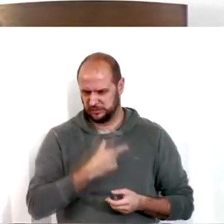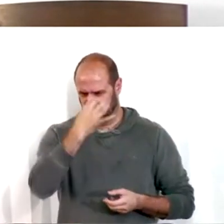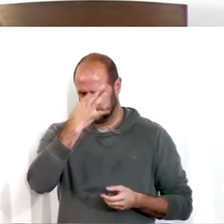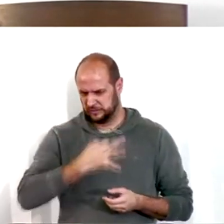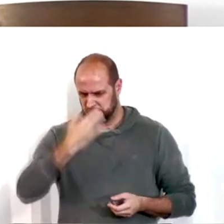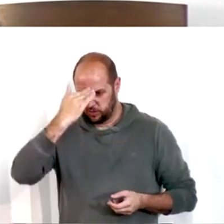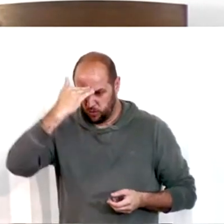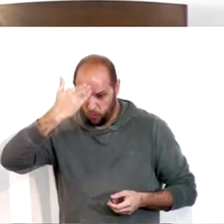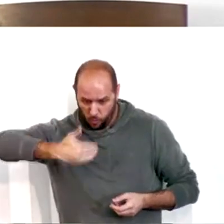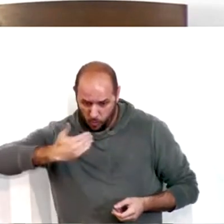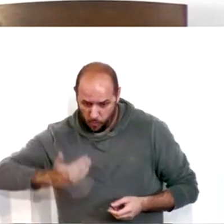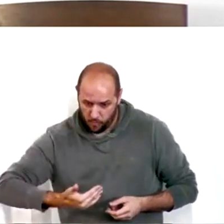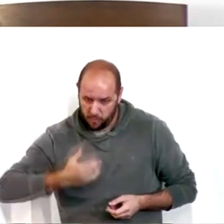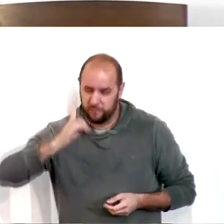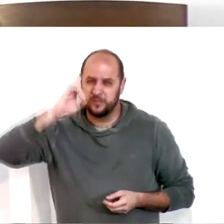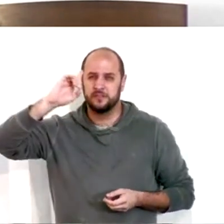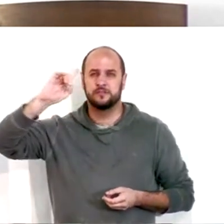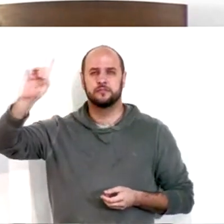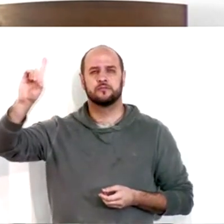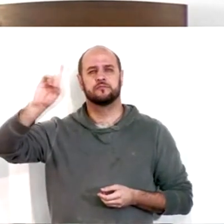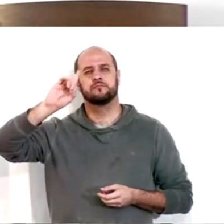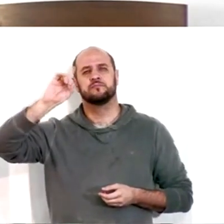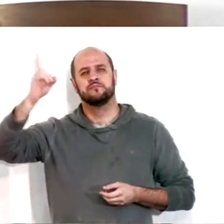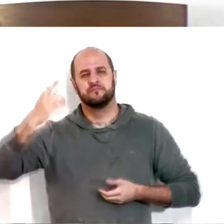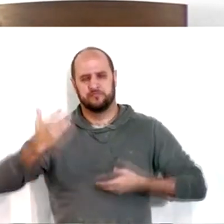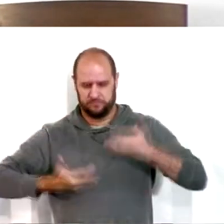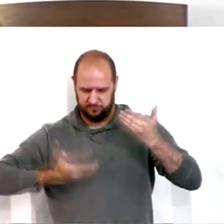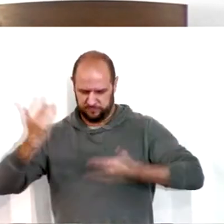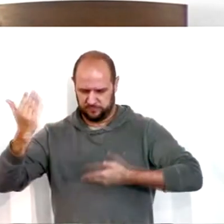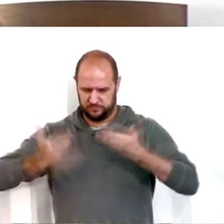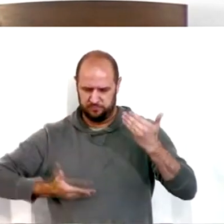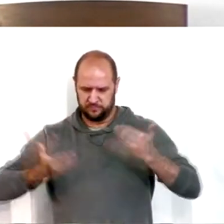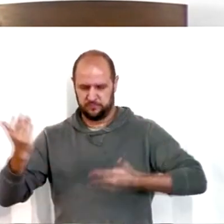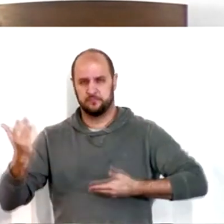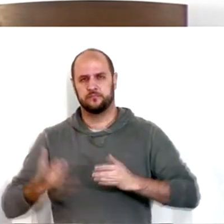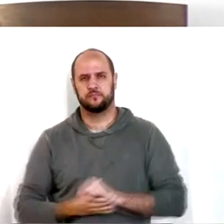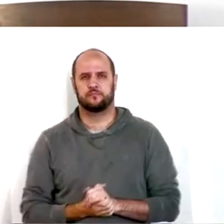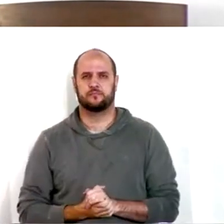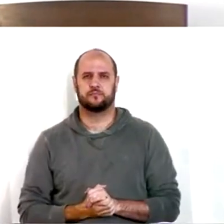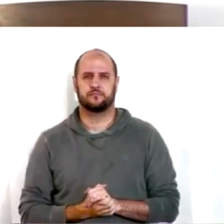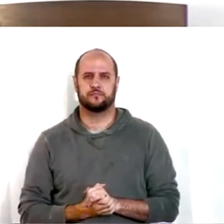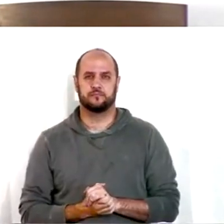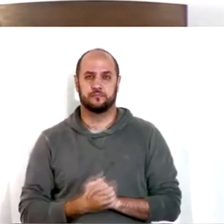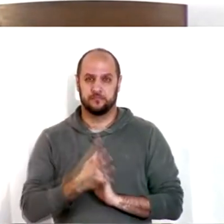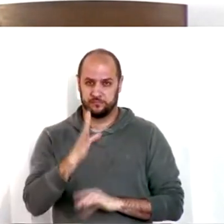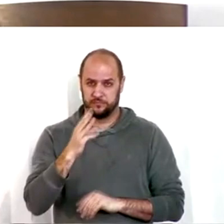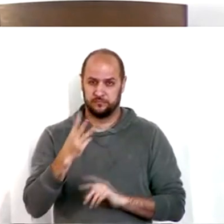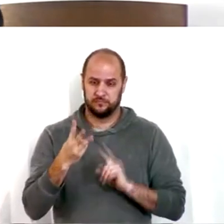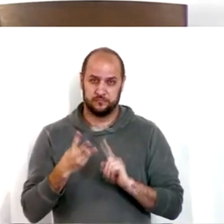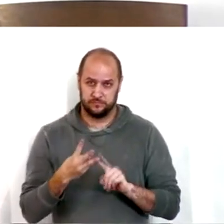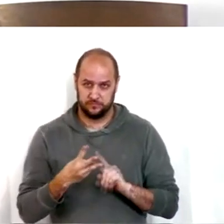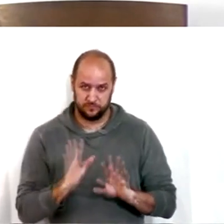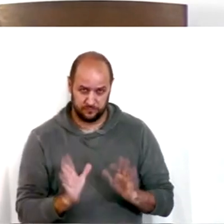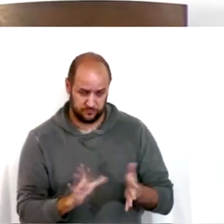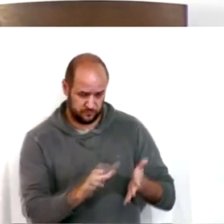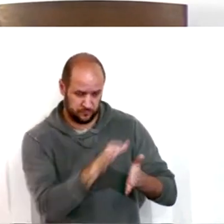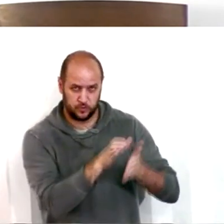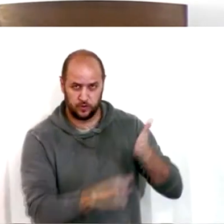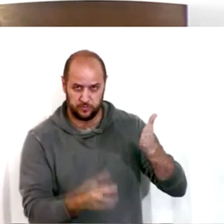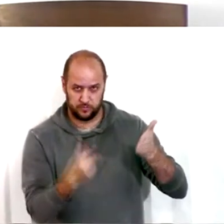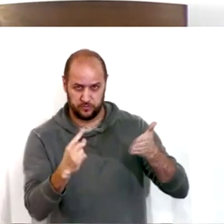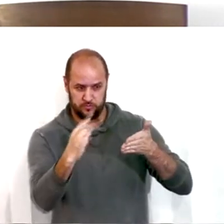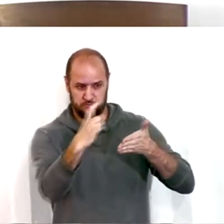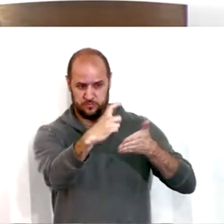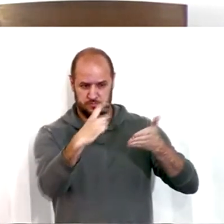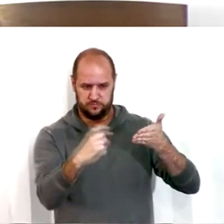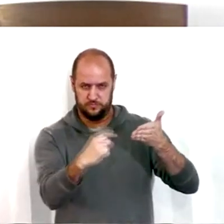a honrar a Deus, o Deus a quem nós servimos. Vamos ao terceiro movimento do capítulo 3 e o